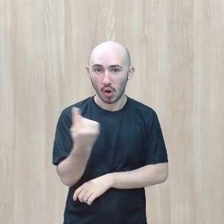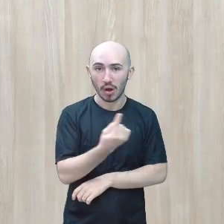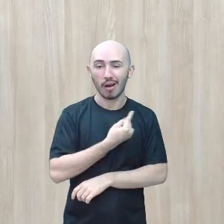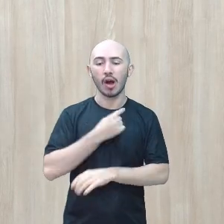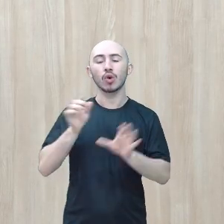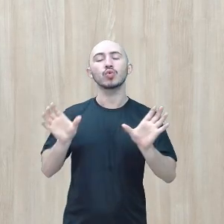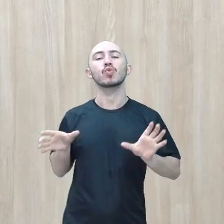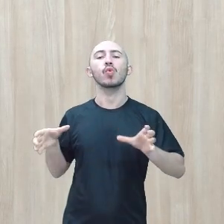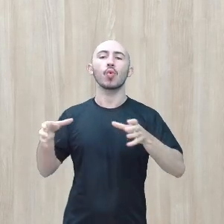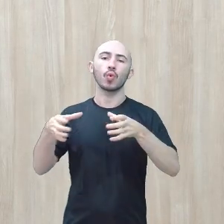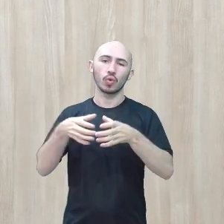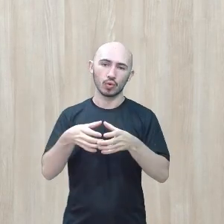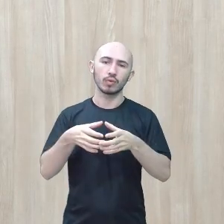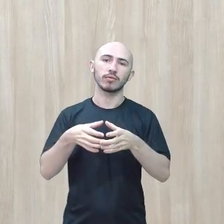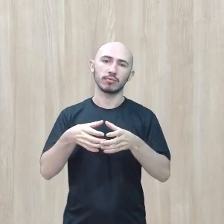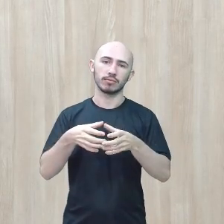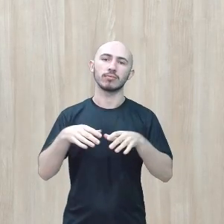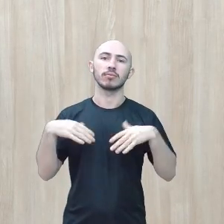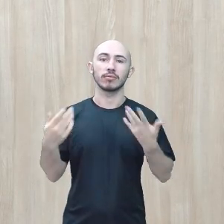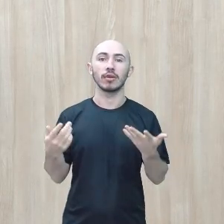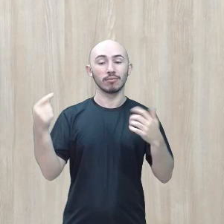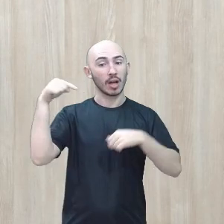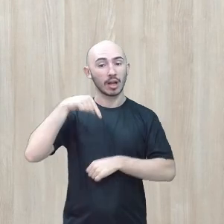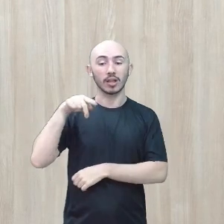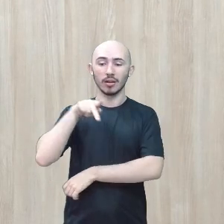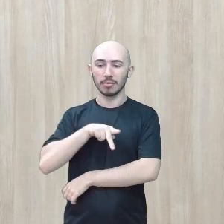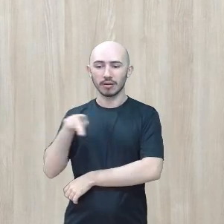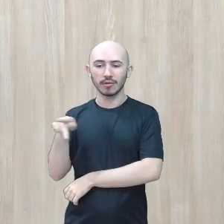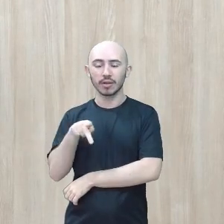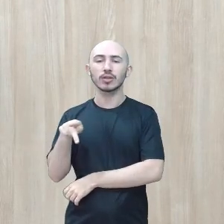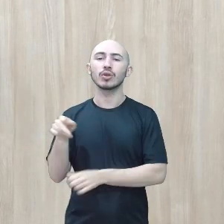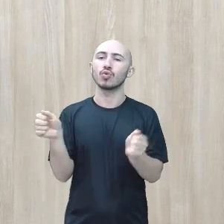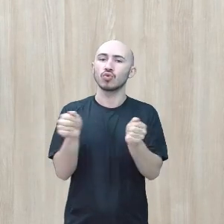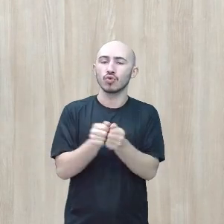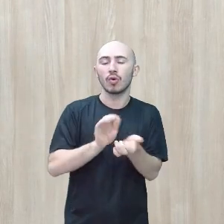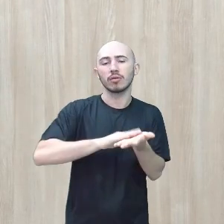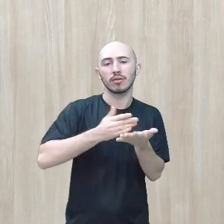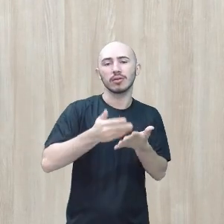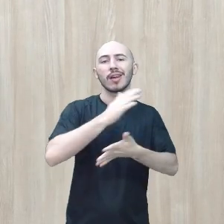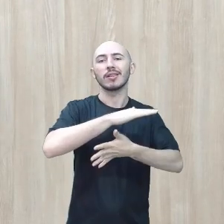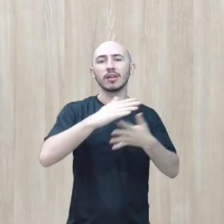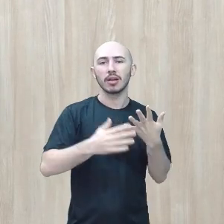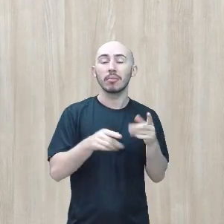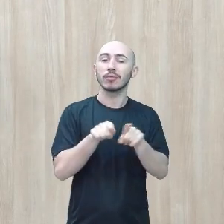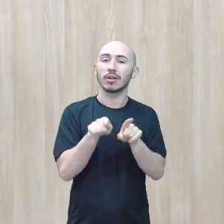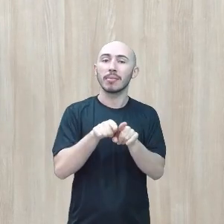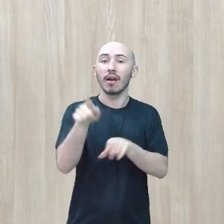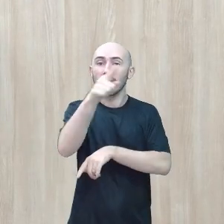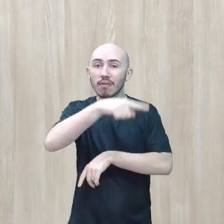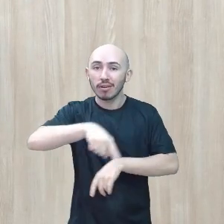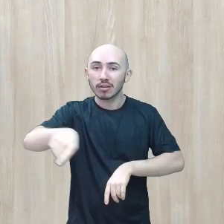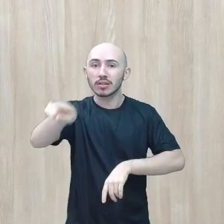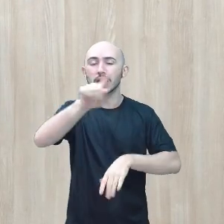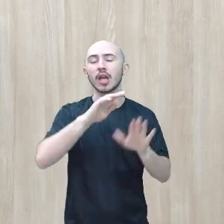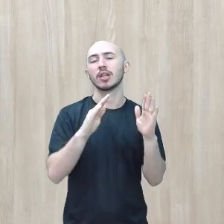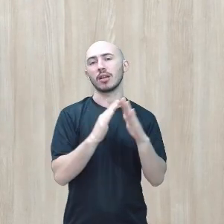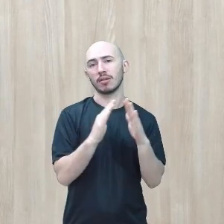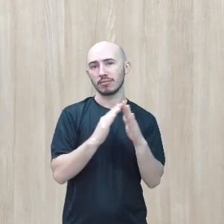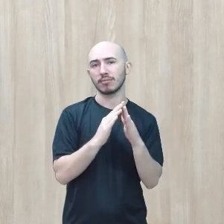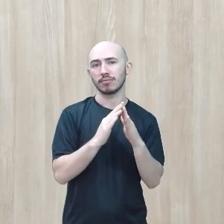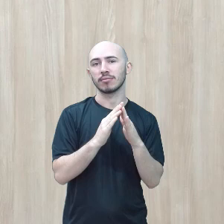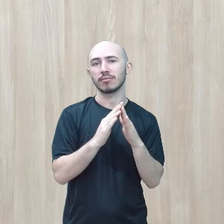Os professores aqui desse lado, junto com o intérprete, né? Com você aí na sua